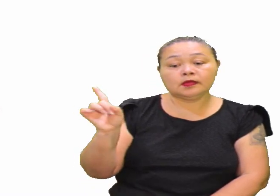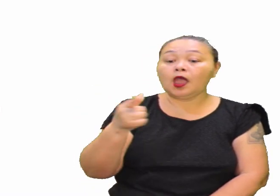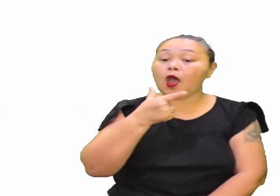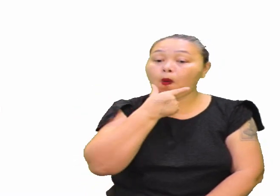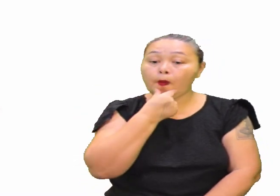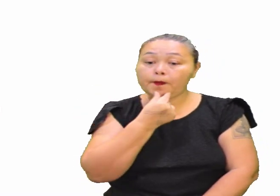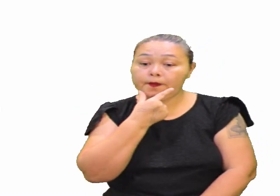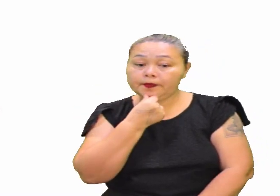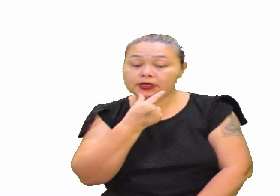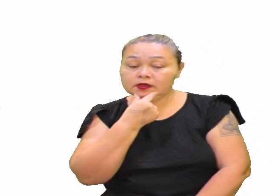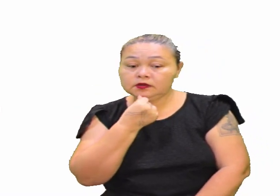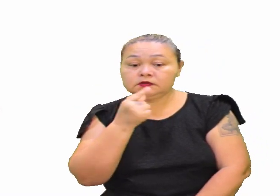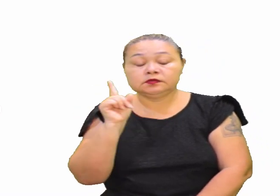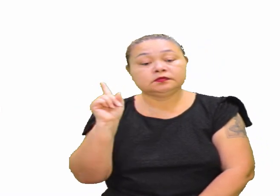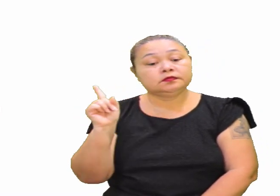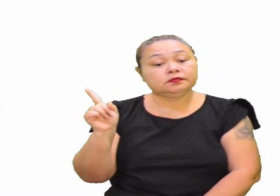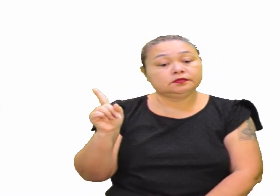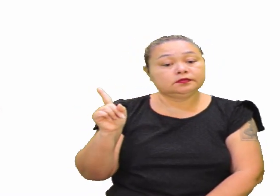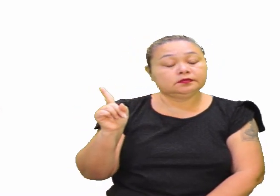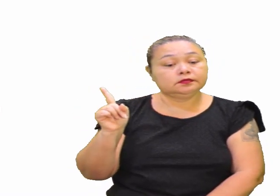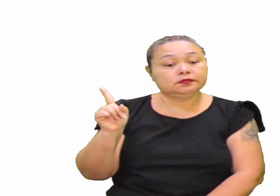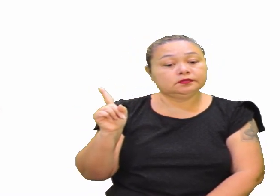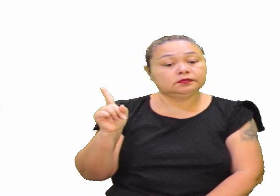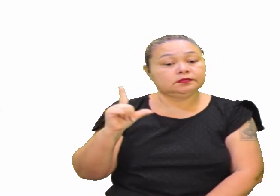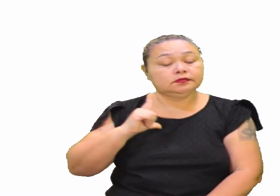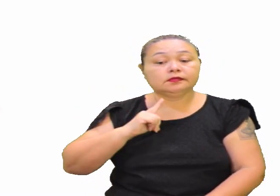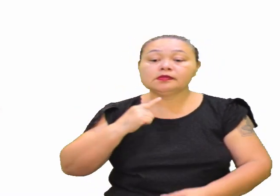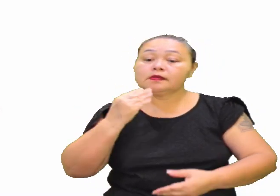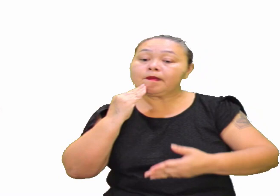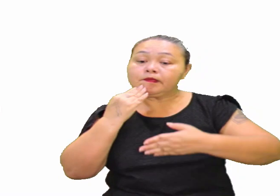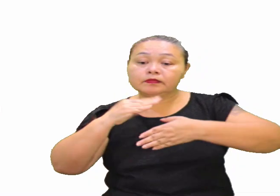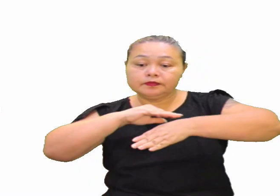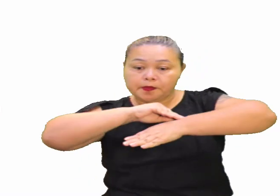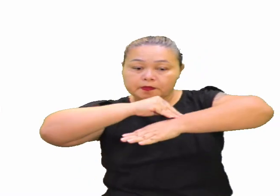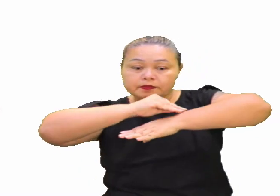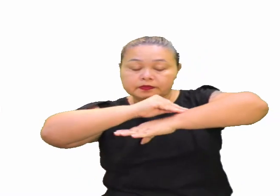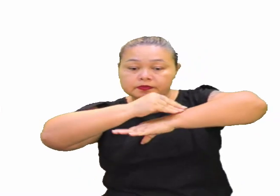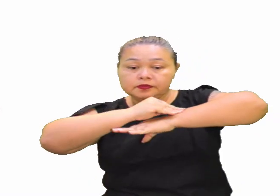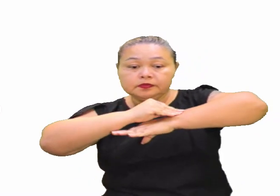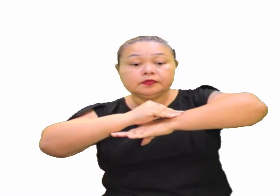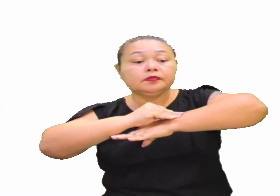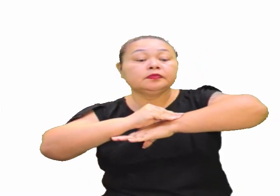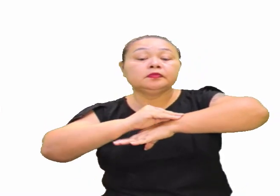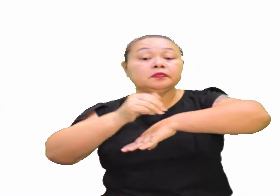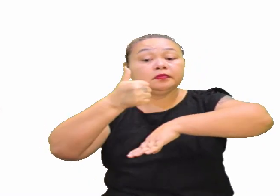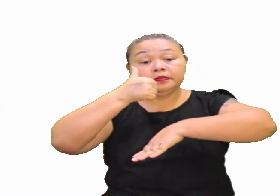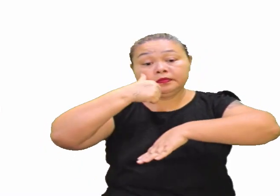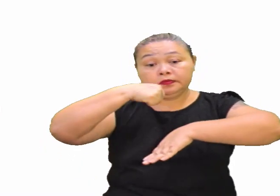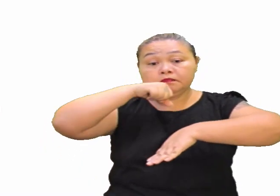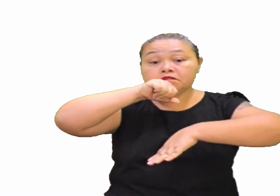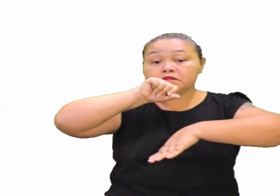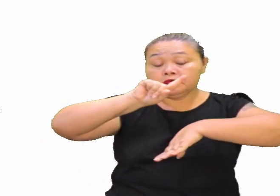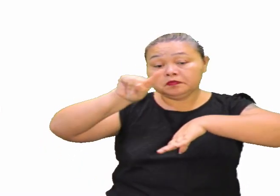normal. Assim, a probabilidade de Júlia ser heterozigótica